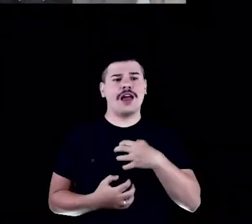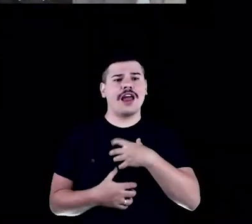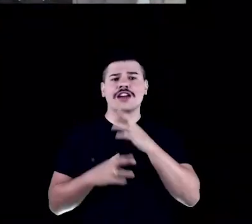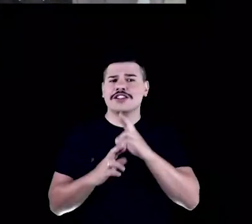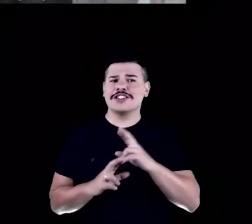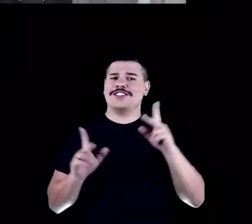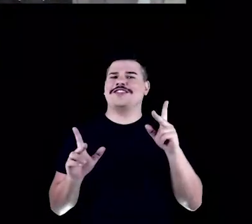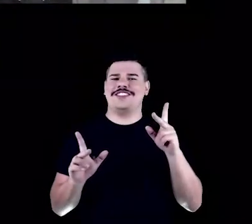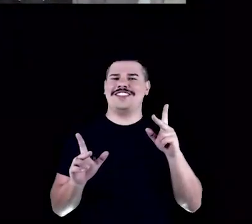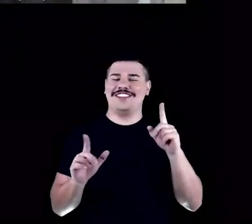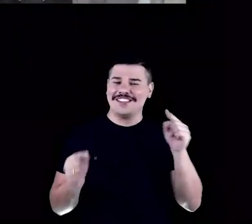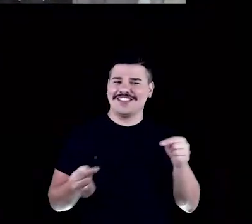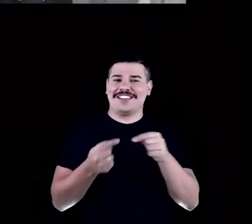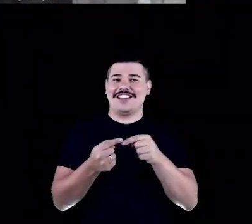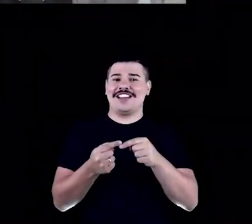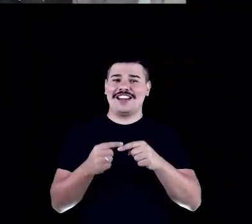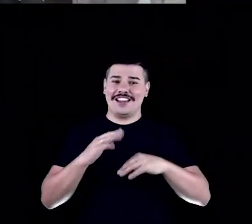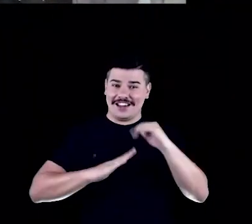e orientações vão ter, assim.